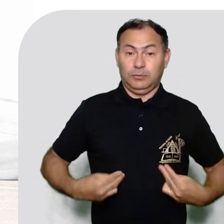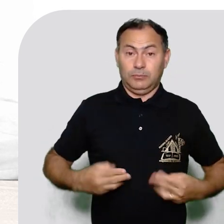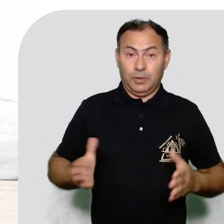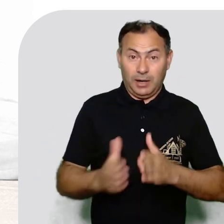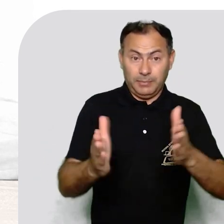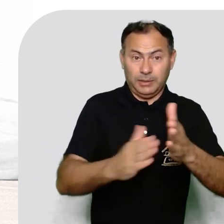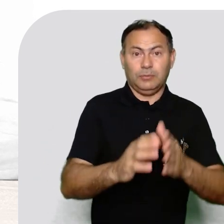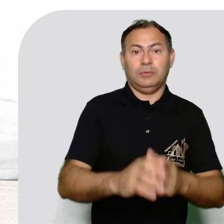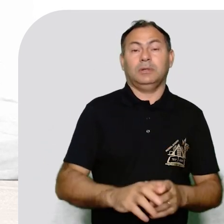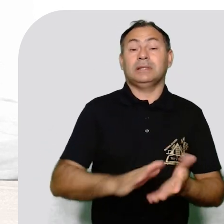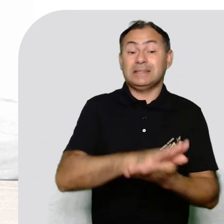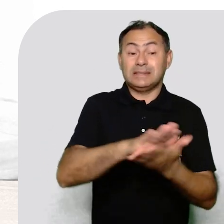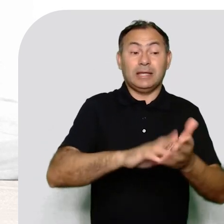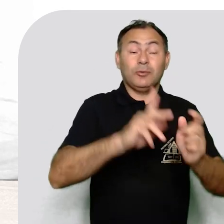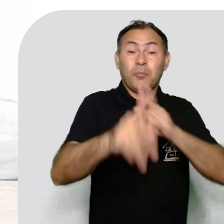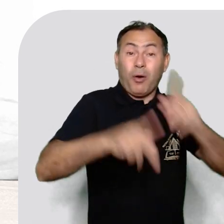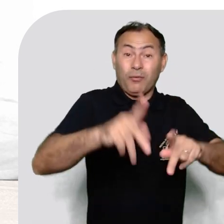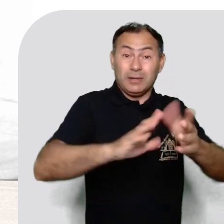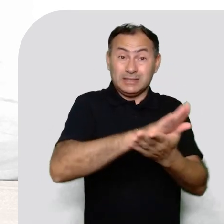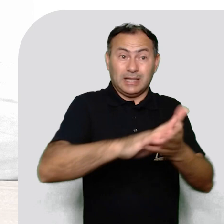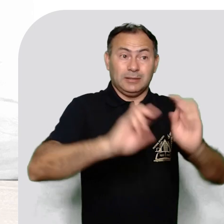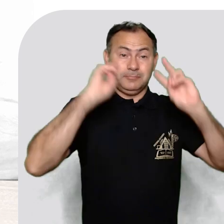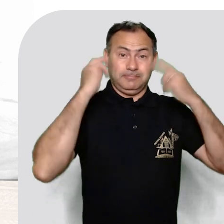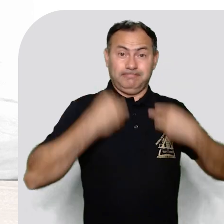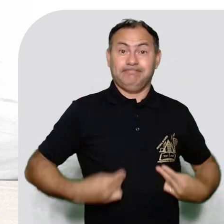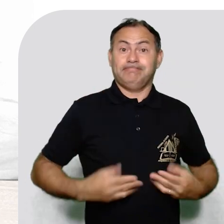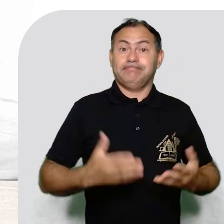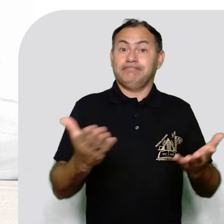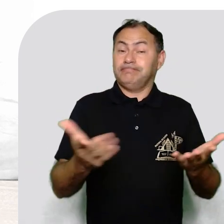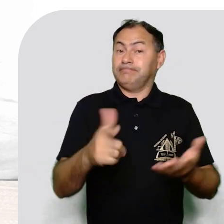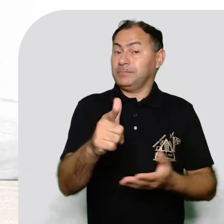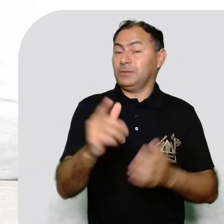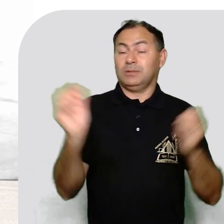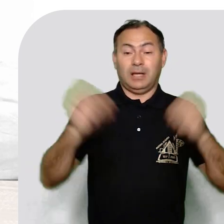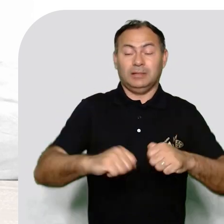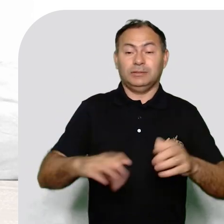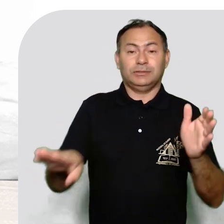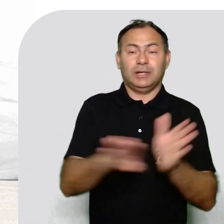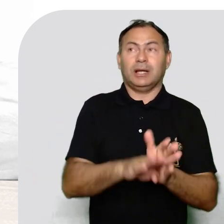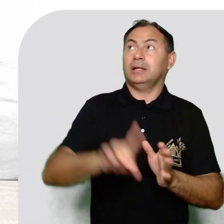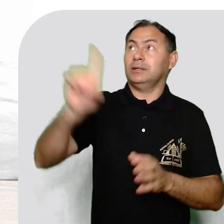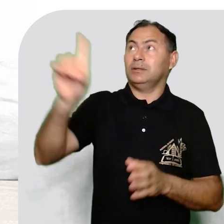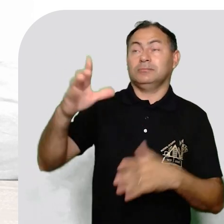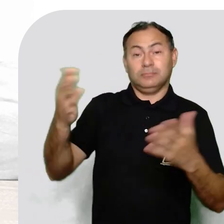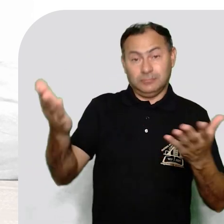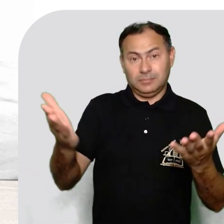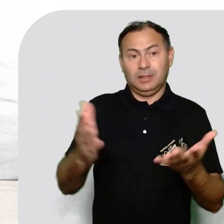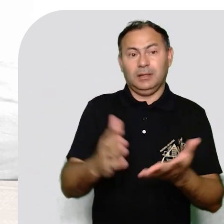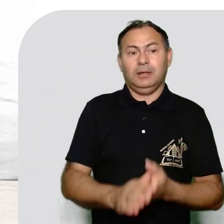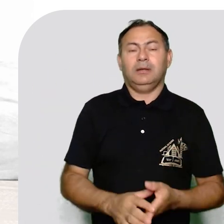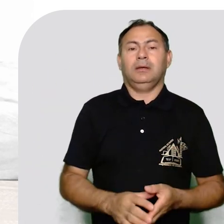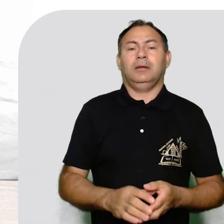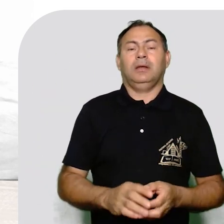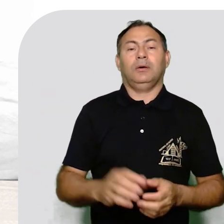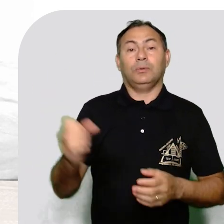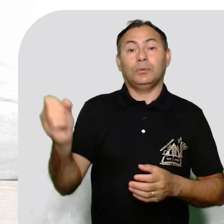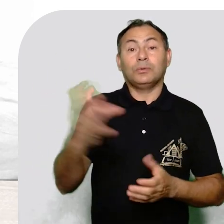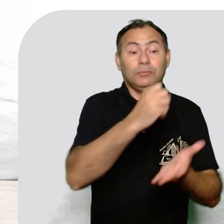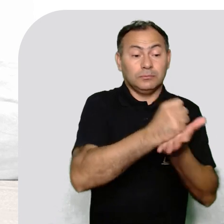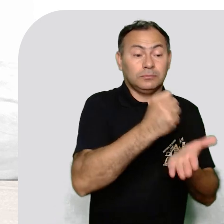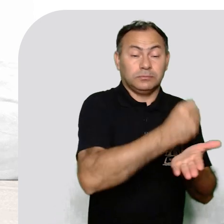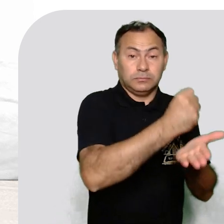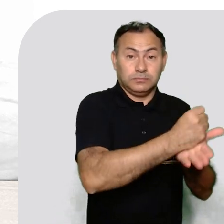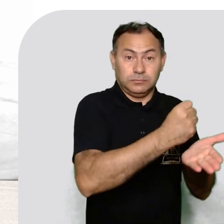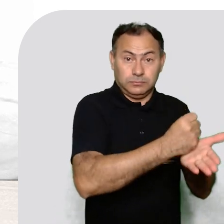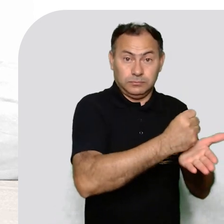né? Sem a humanidade não é possível chegar a Deus. Isso é o Novo Testamento.